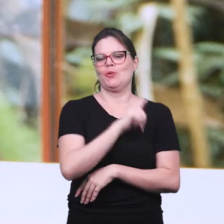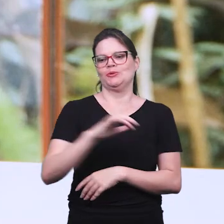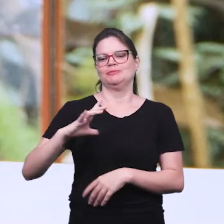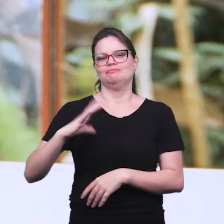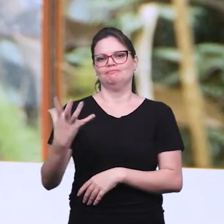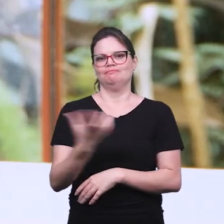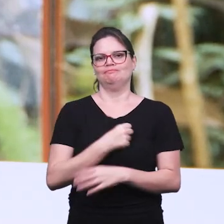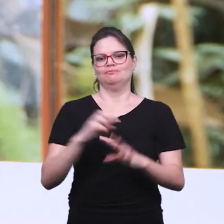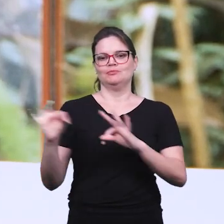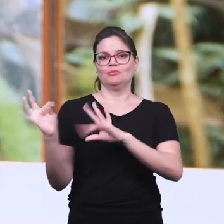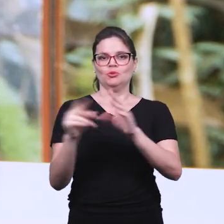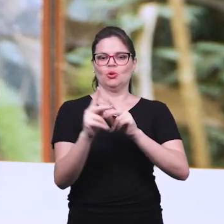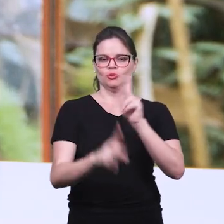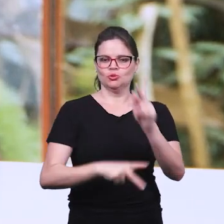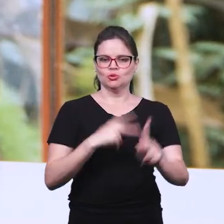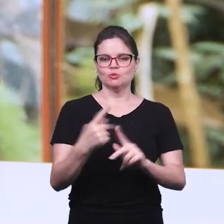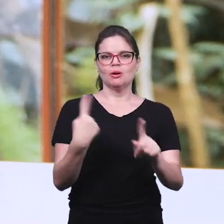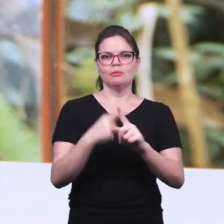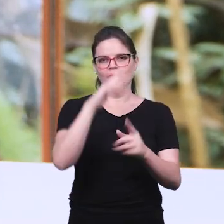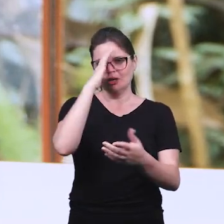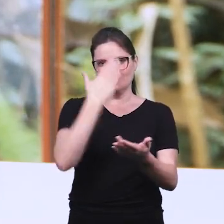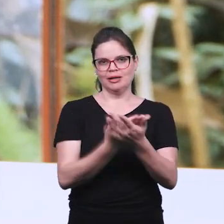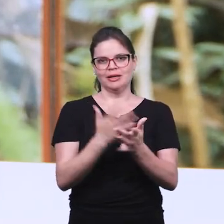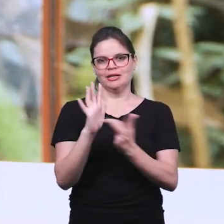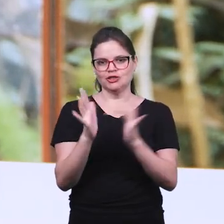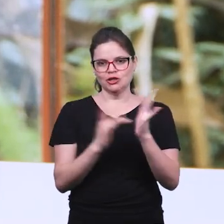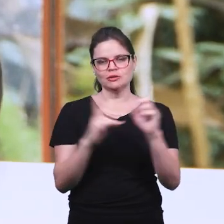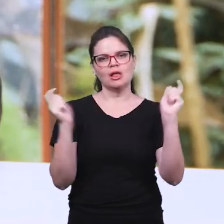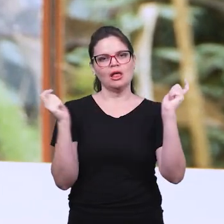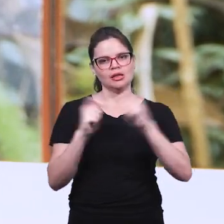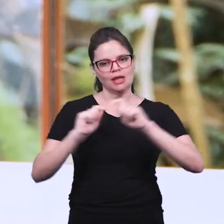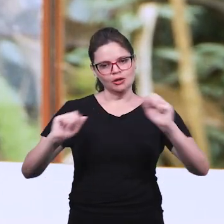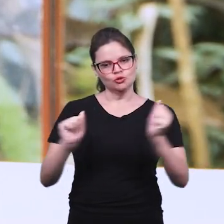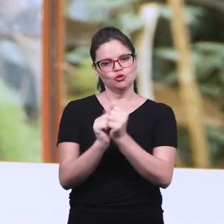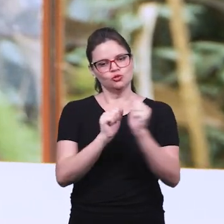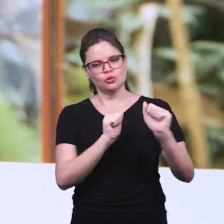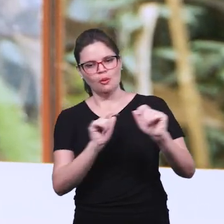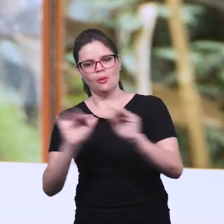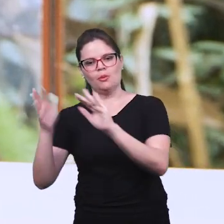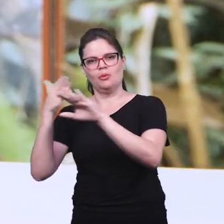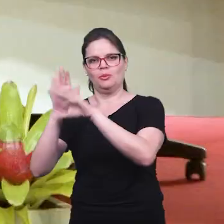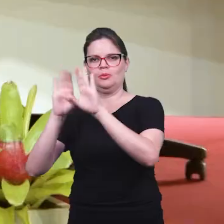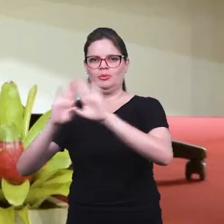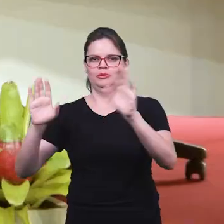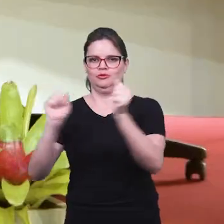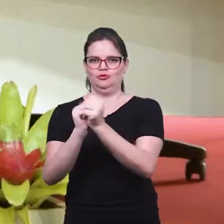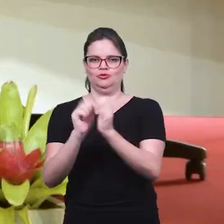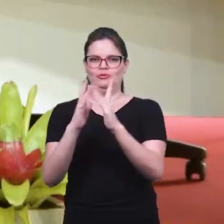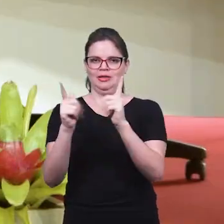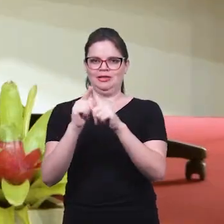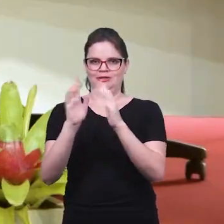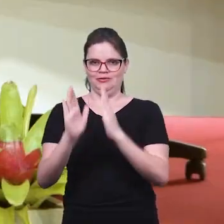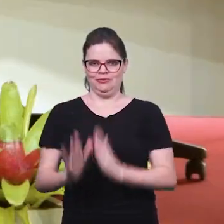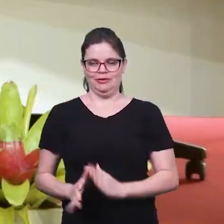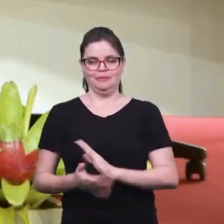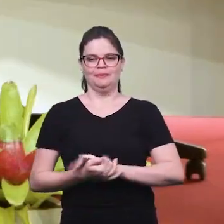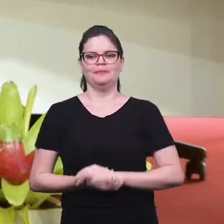creem no nome de Jesus possam ser partes dessa igreja, a igreja do Senhor Jesus, a igreja fiel. Amém.